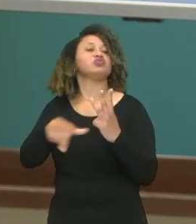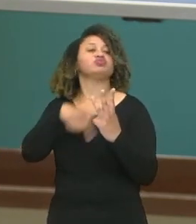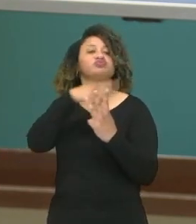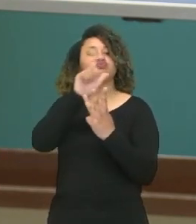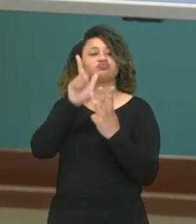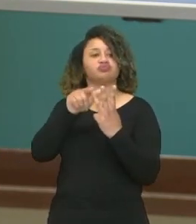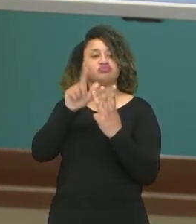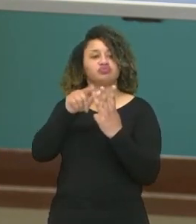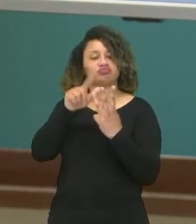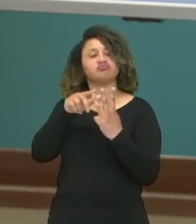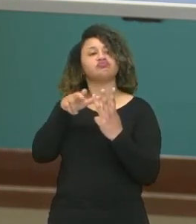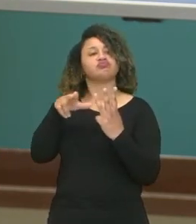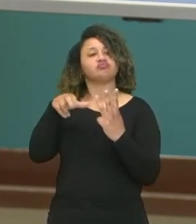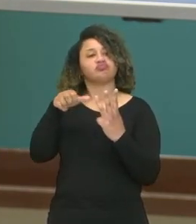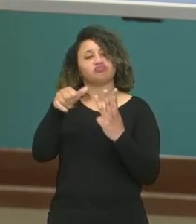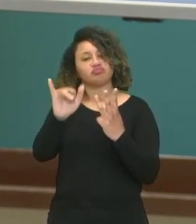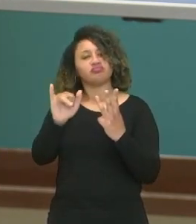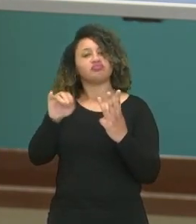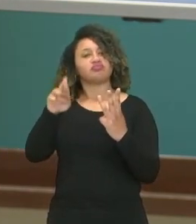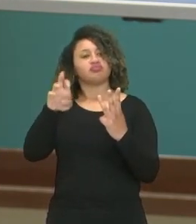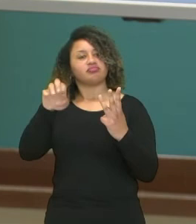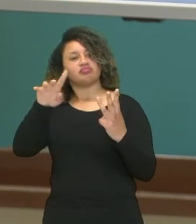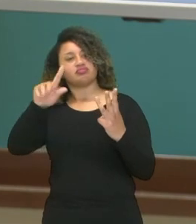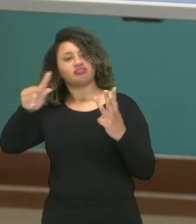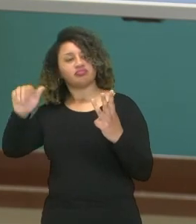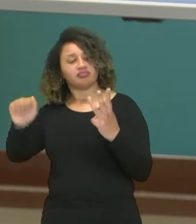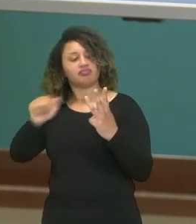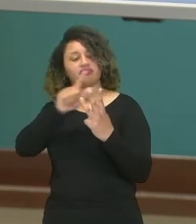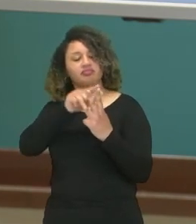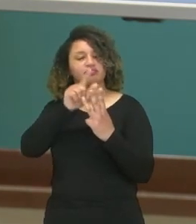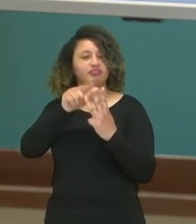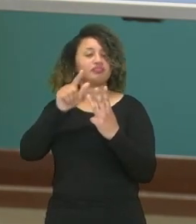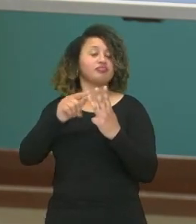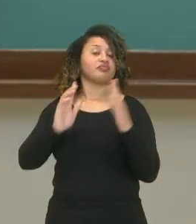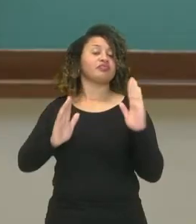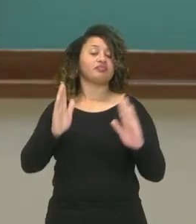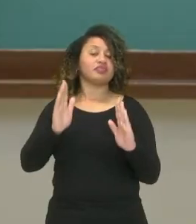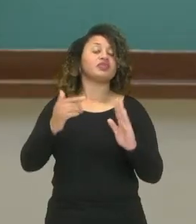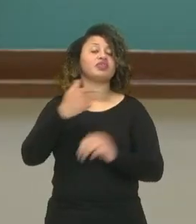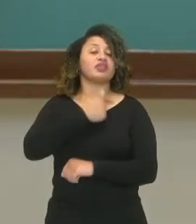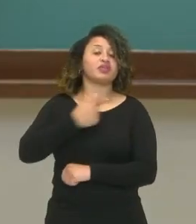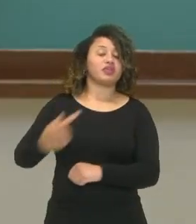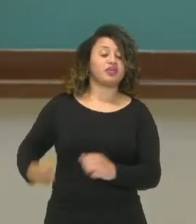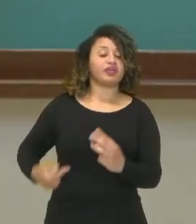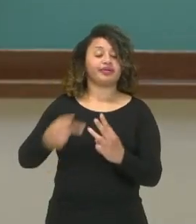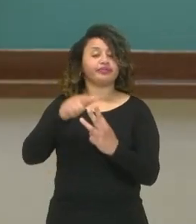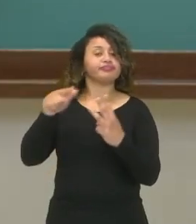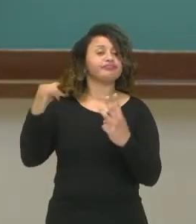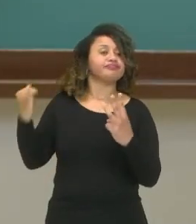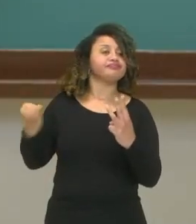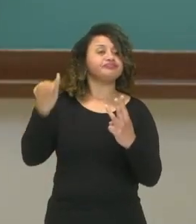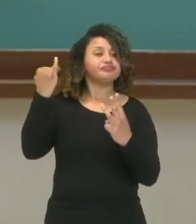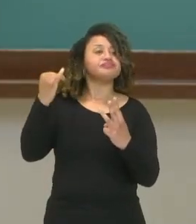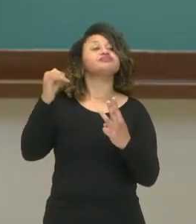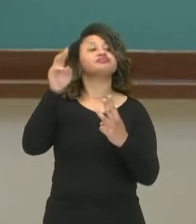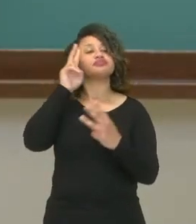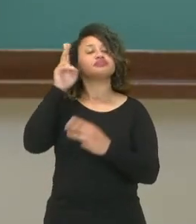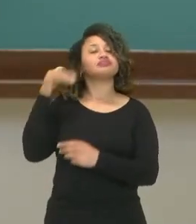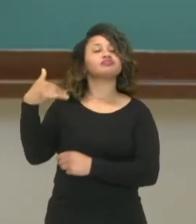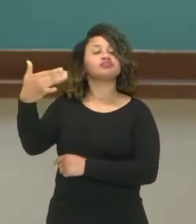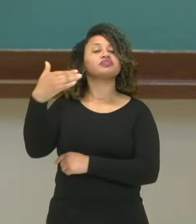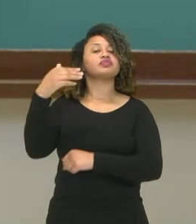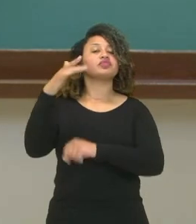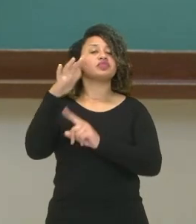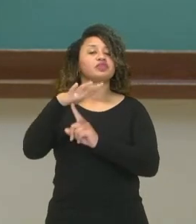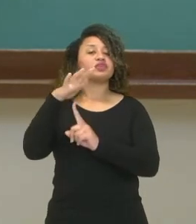que governou de 1961 a 1965. Esses 3 importantes governadores da nossa história exatamente